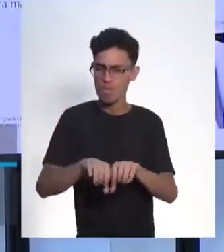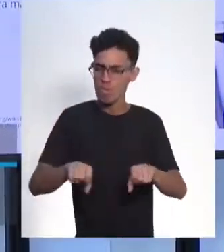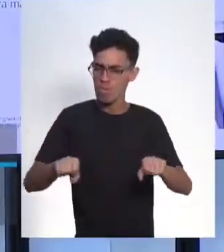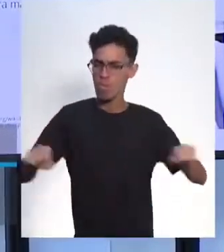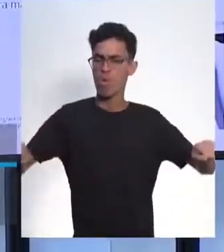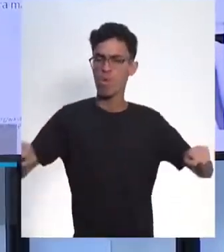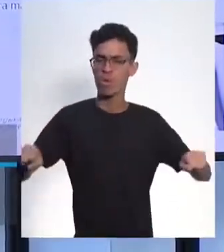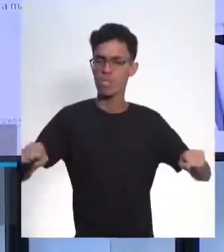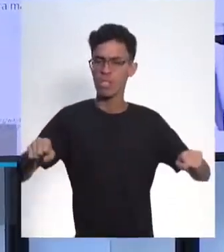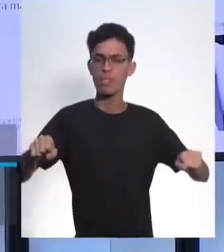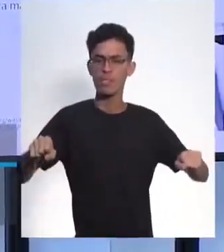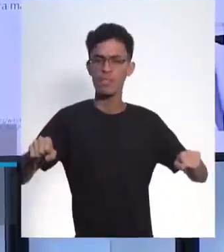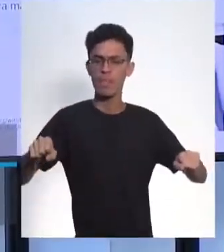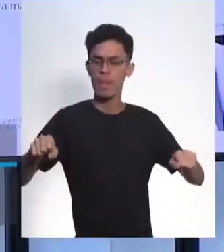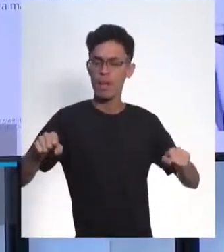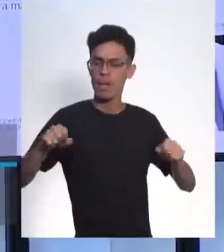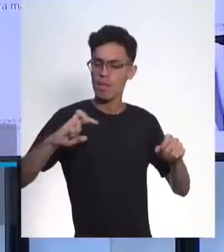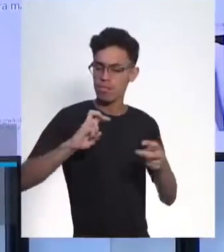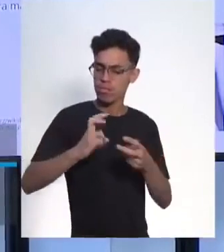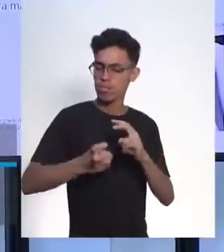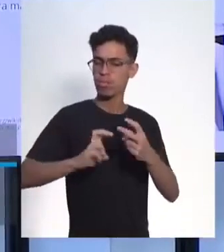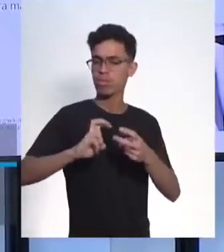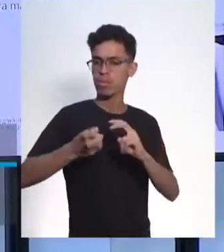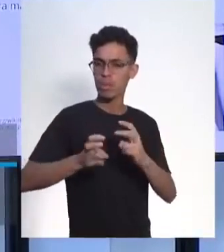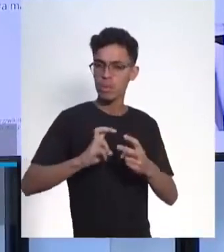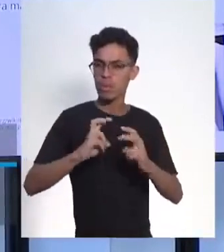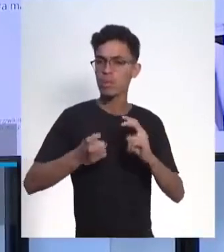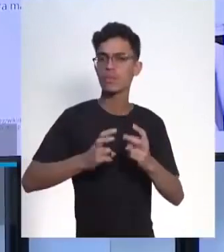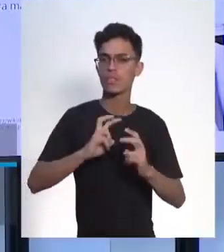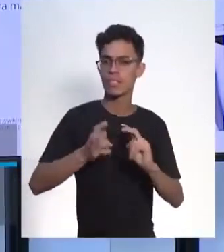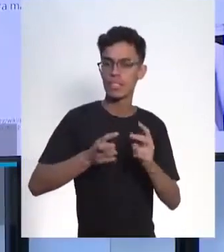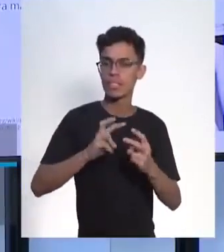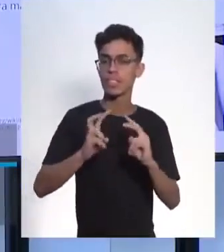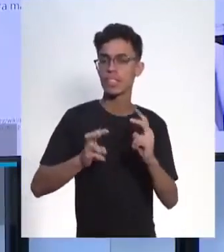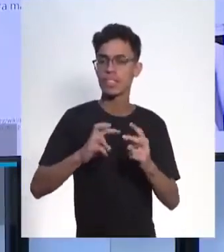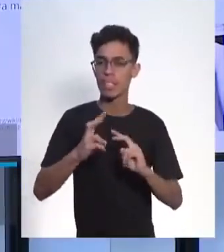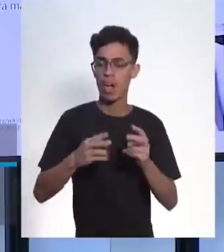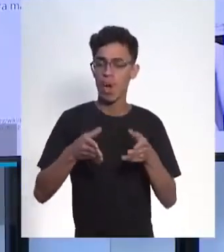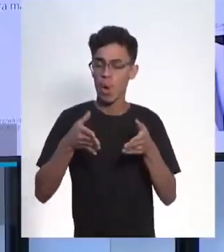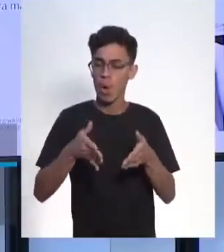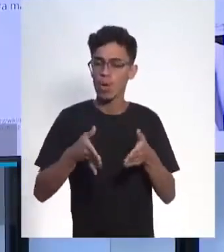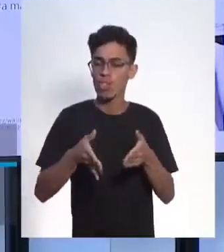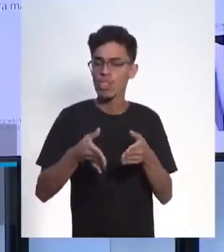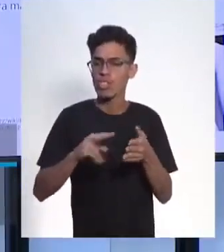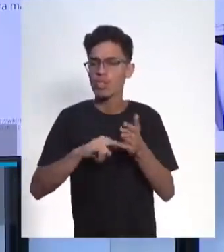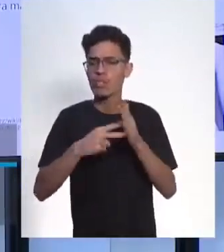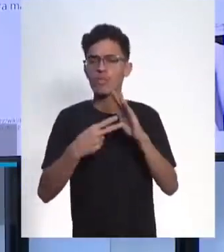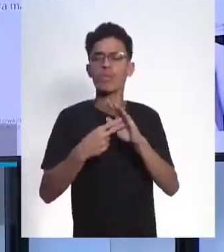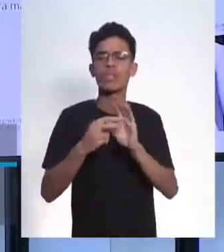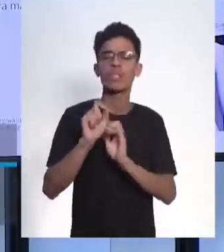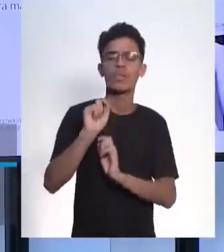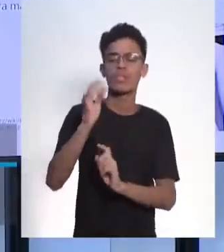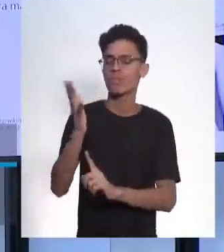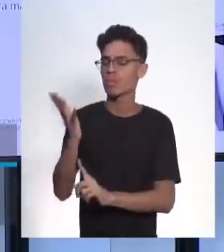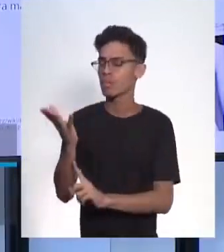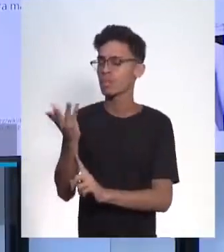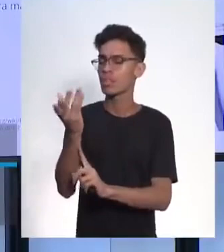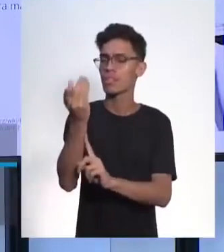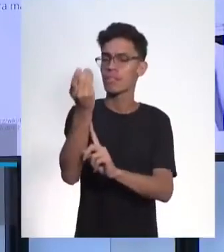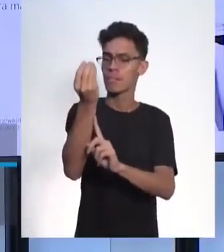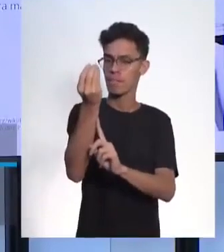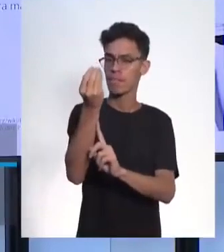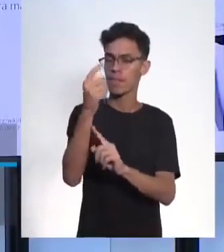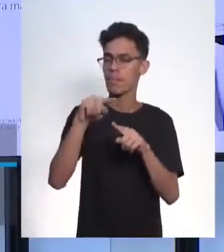capoeira. E, é claro, a capoeira é como hoje uma arte, mas também foi uma forma